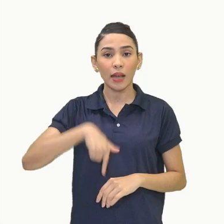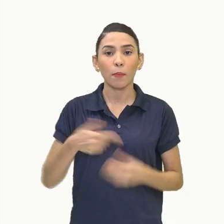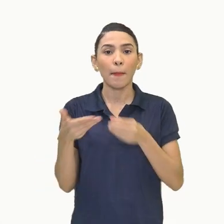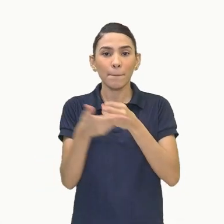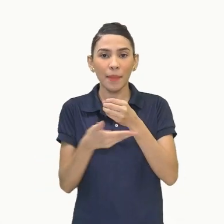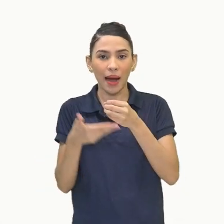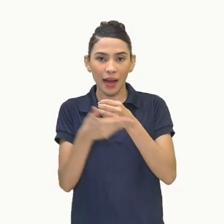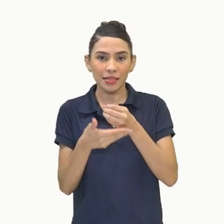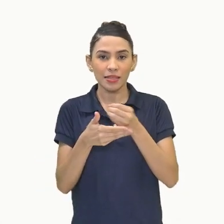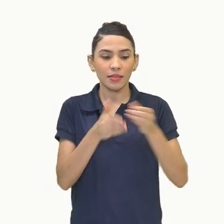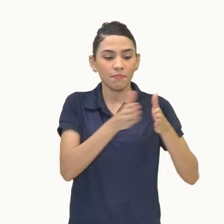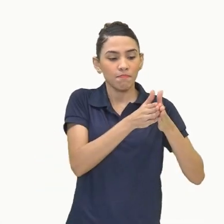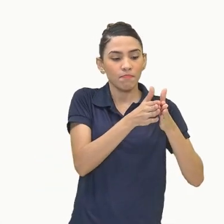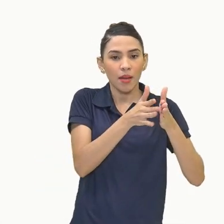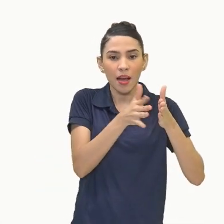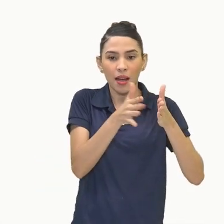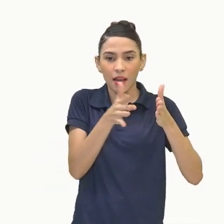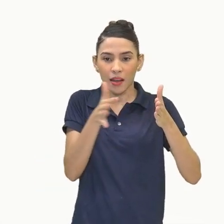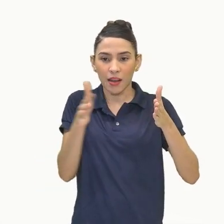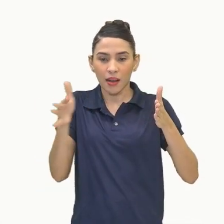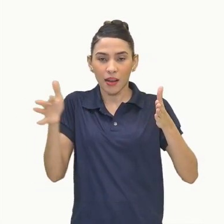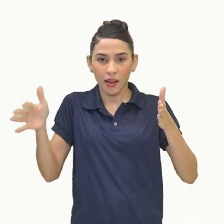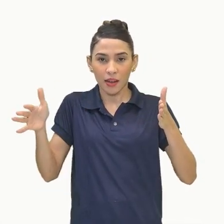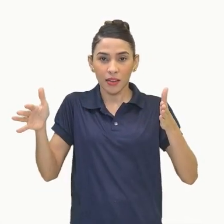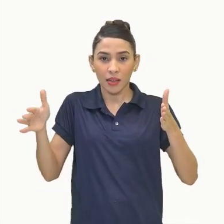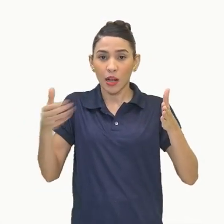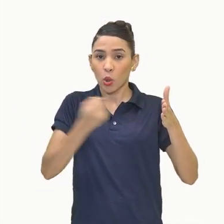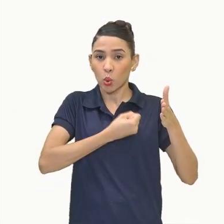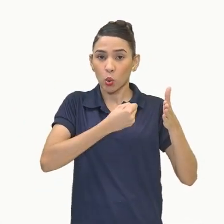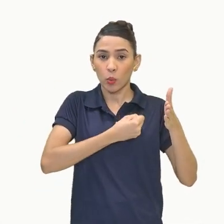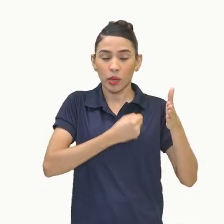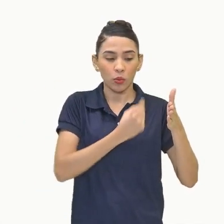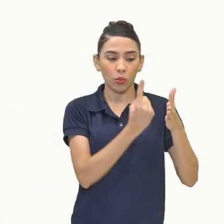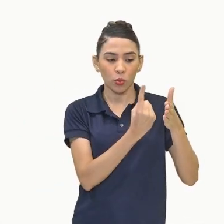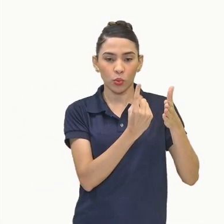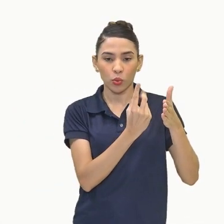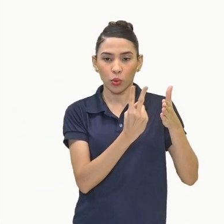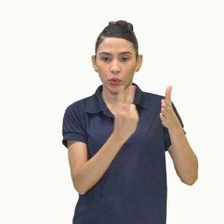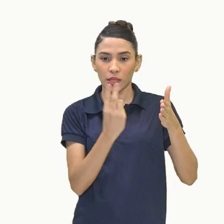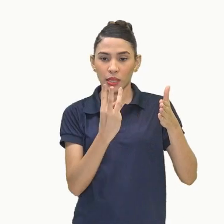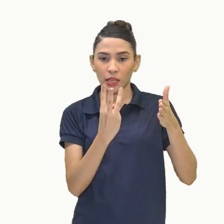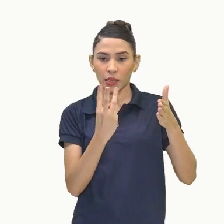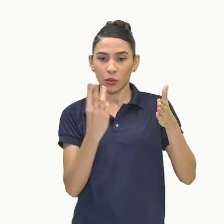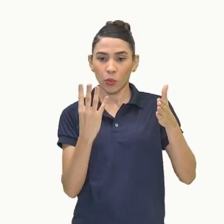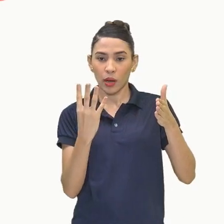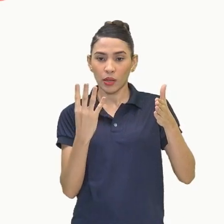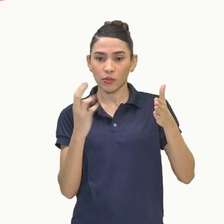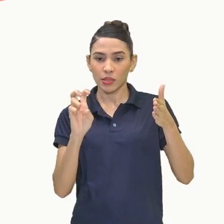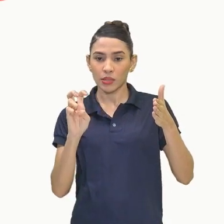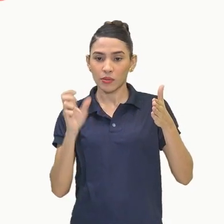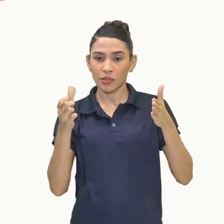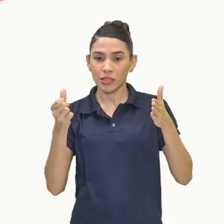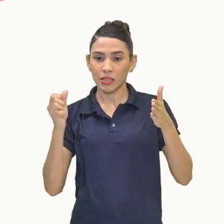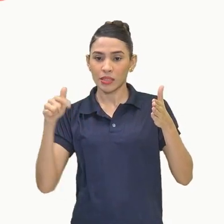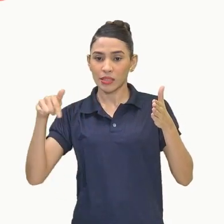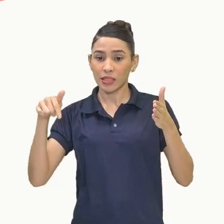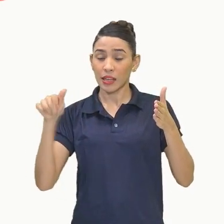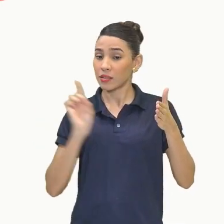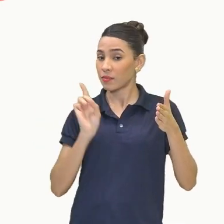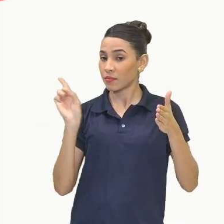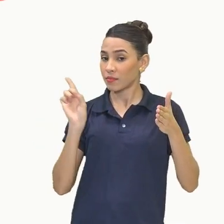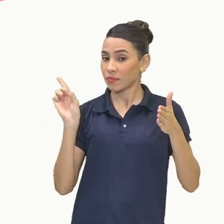ou seja, os números estão organizados em uma reta, certo? Então, eu vou organizar os números numa reta